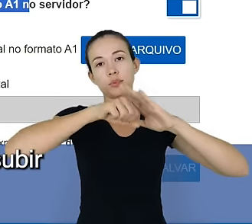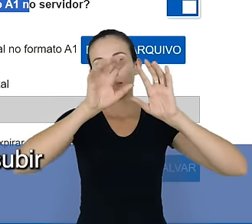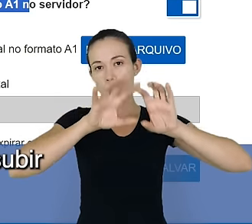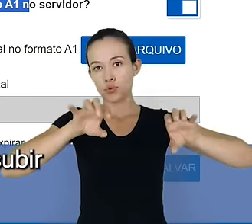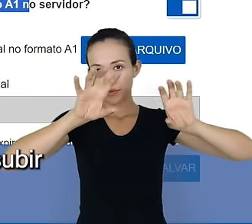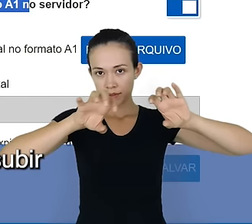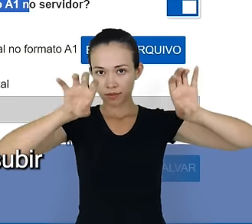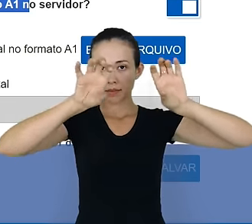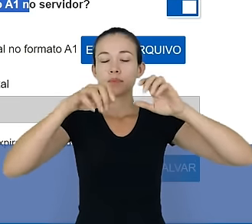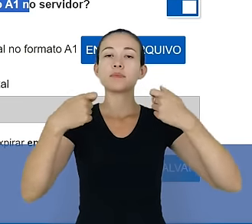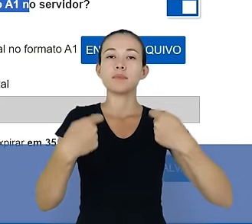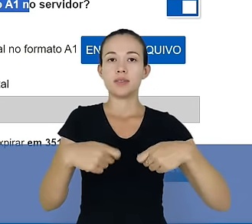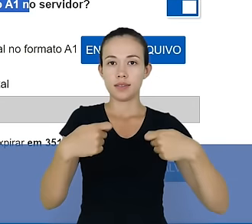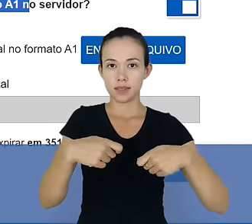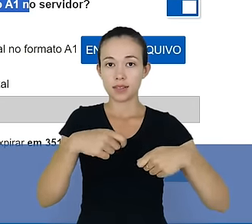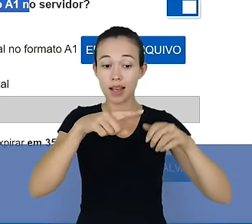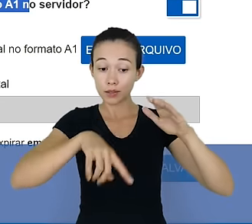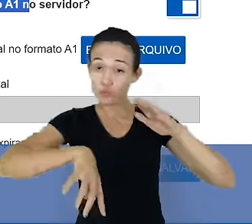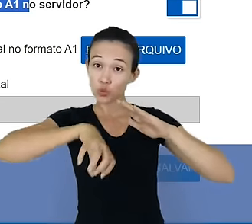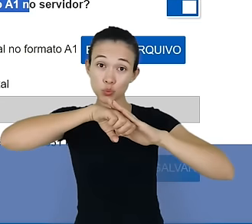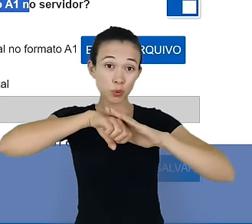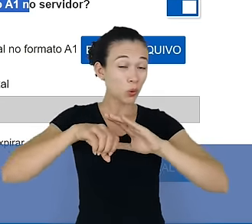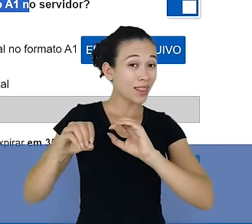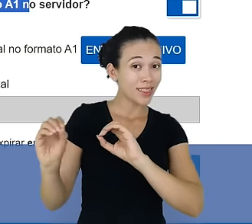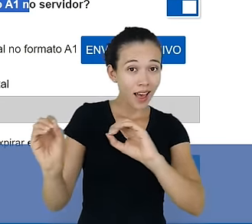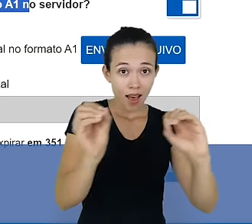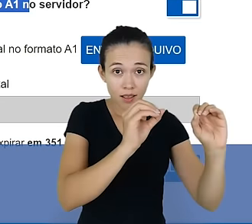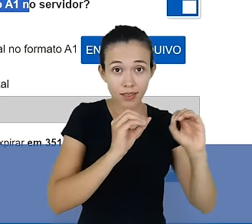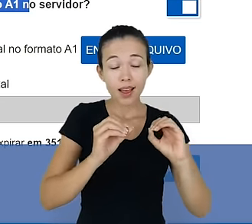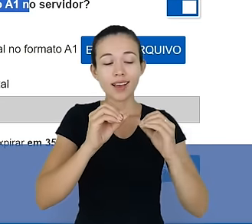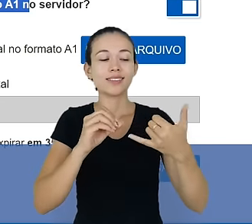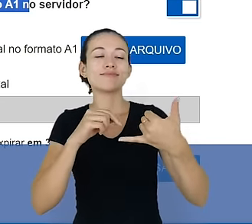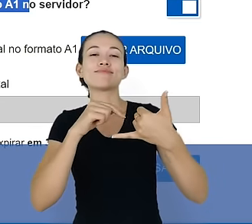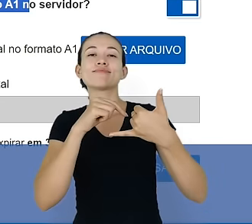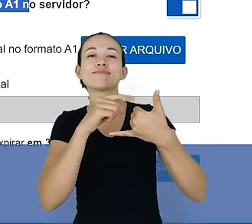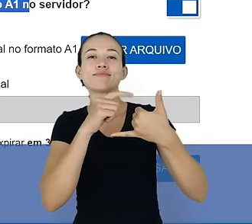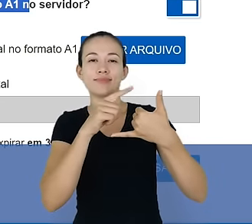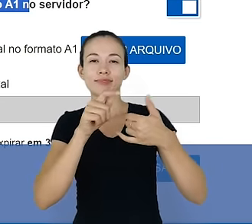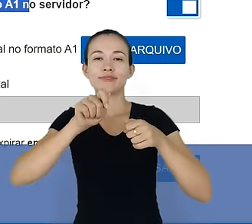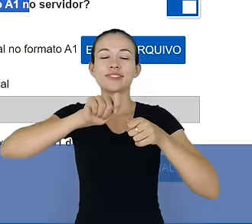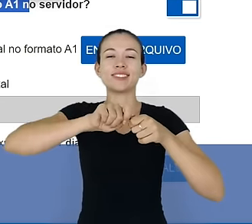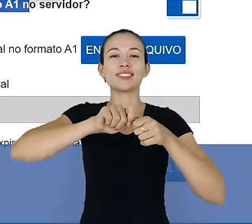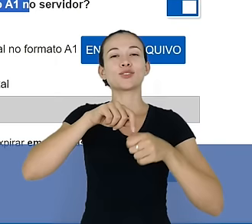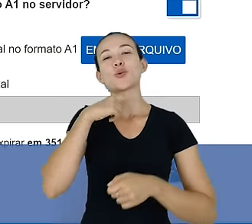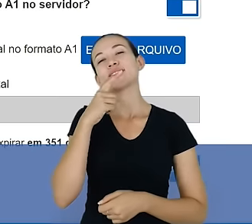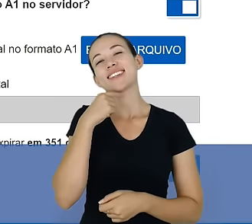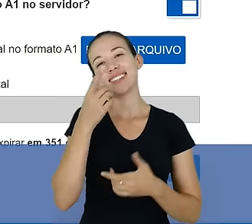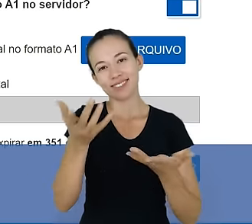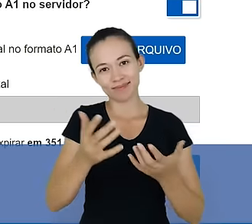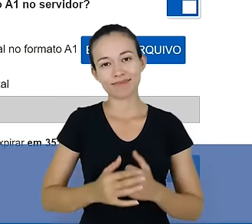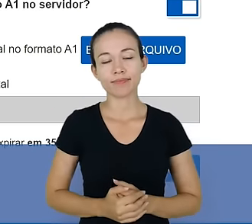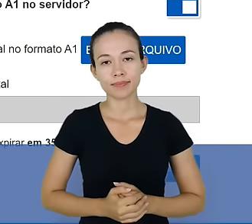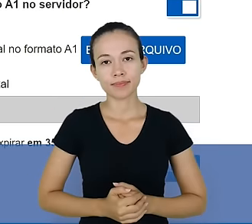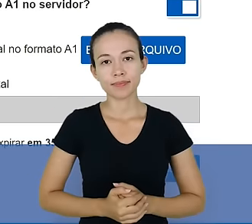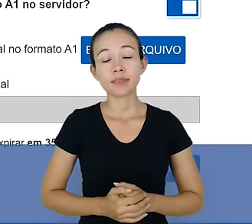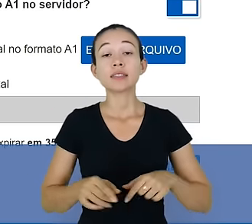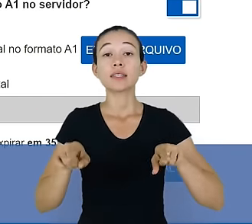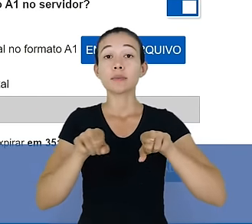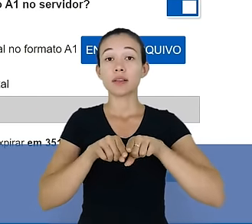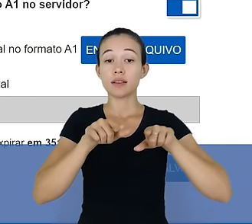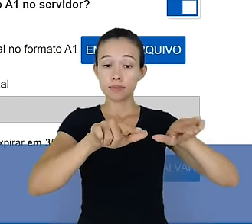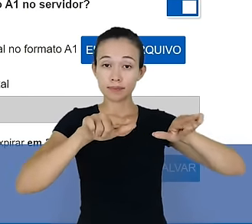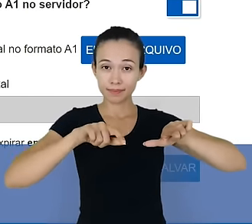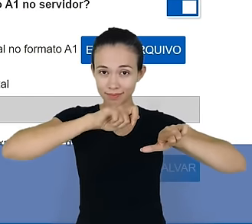subir ele então aí não dá para fazer essa emissão pelo celular que eu tô dizendo aqui né então certinho e no caso do certificado